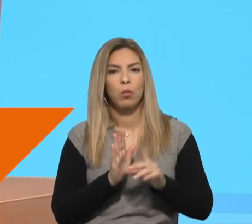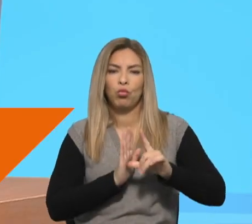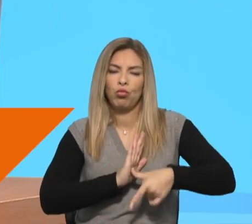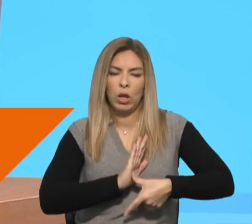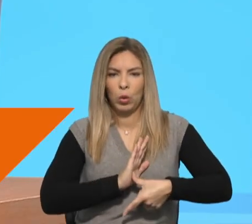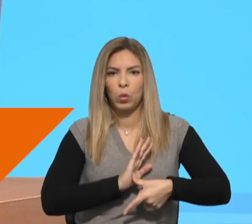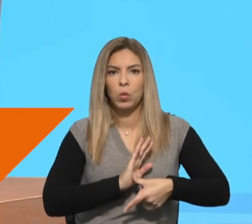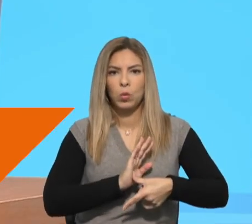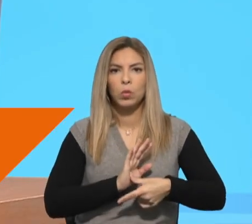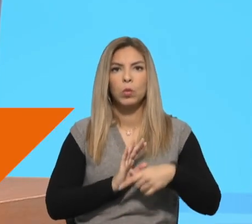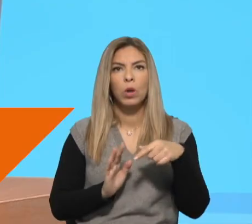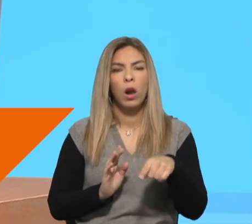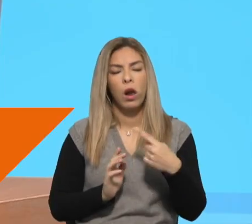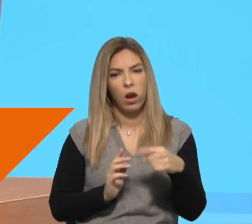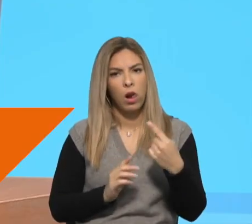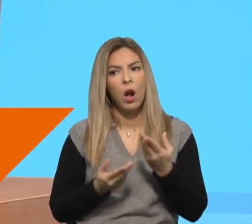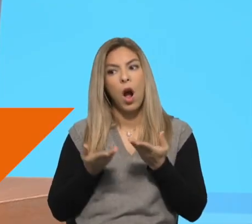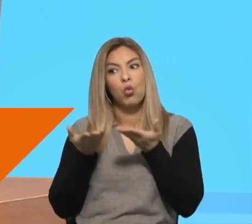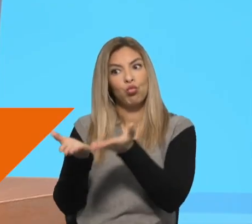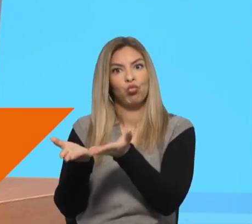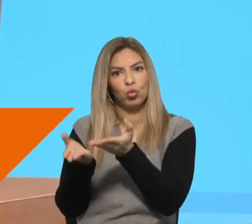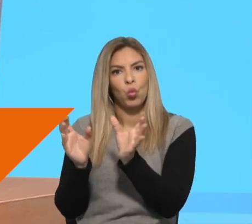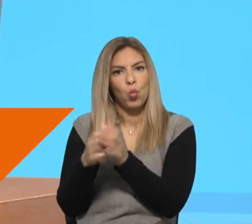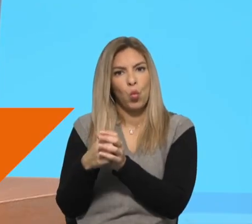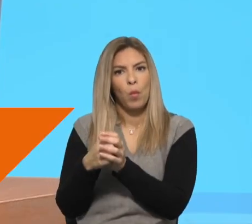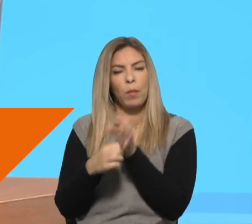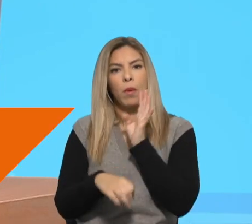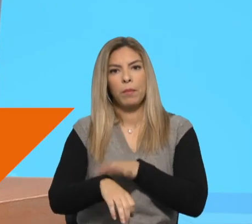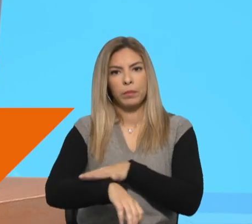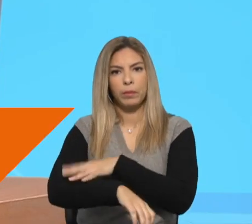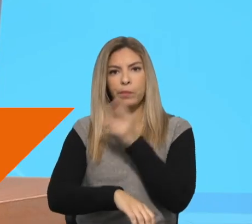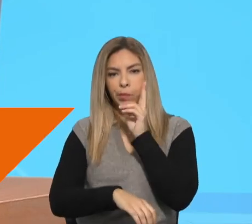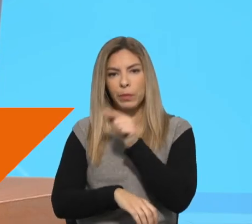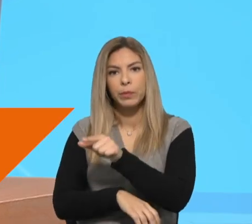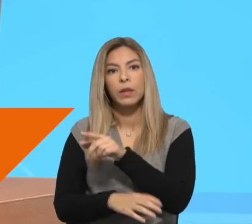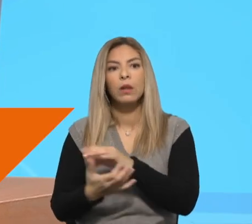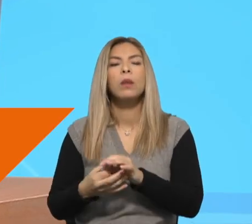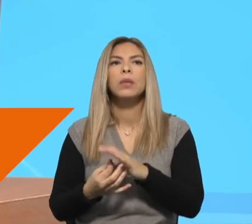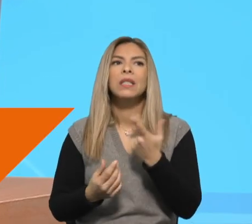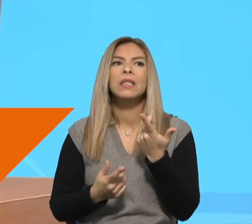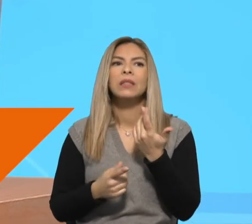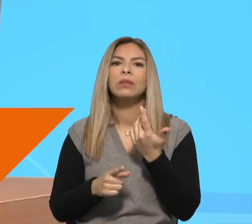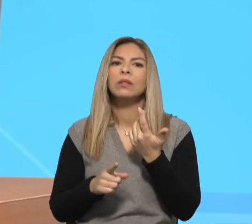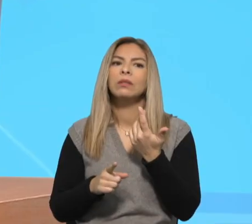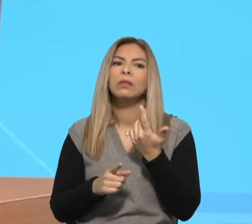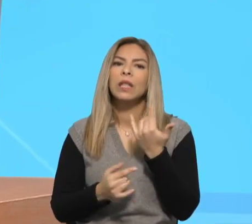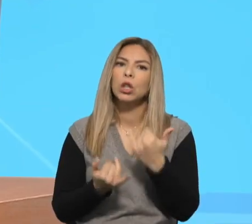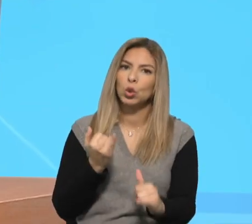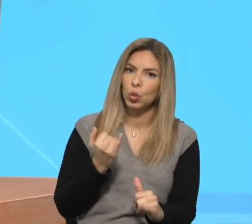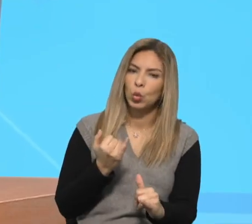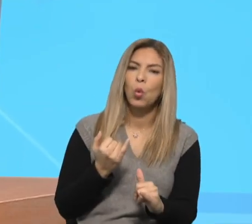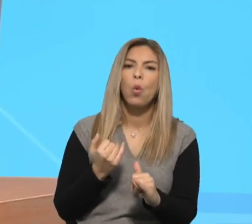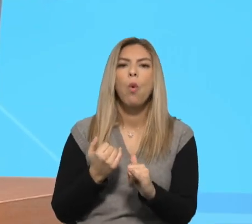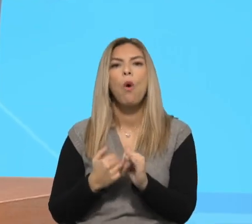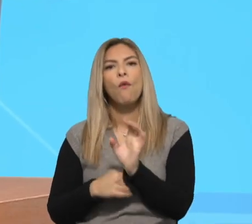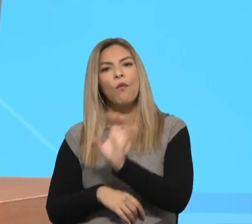fundo, ajuda o Conselho de Administração a perceber quais é que são as zonas de maior risco. Se é a questão do rendimento, se é a questão da